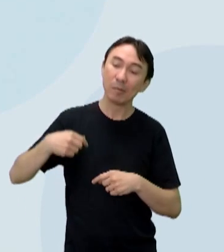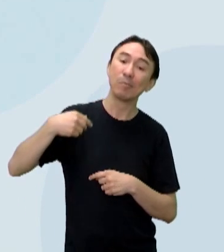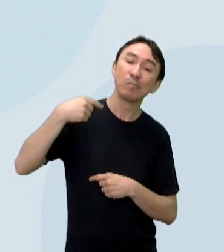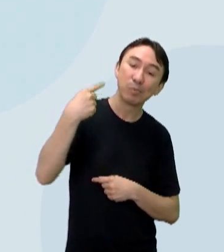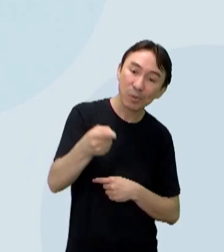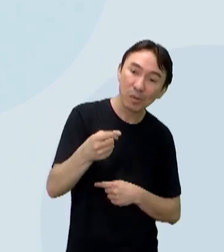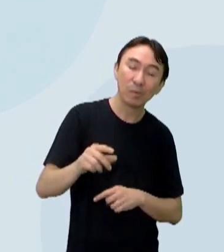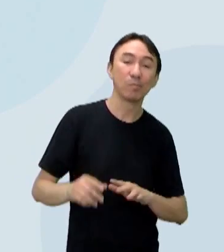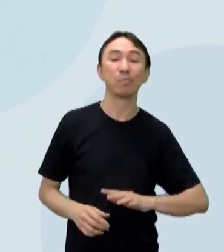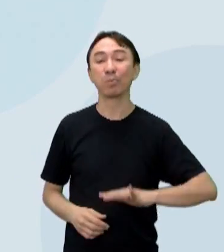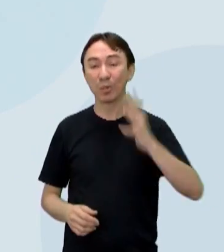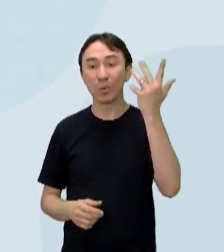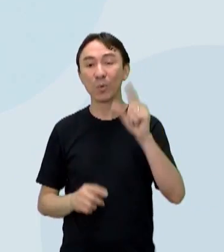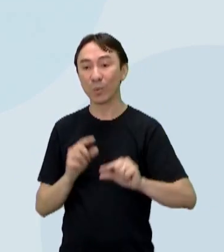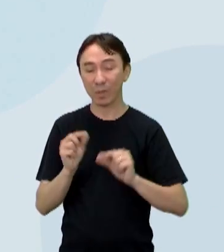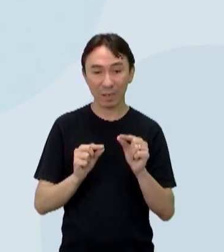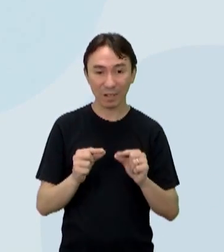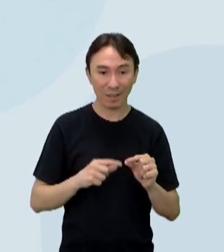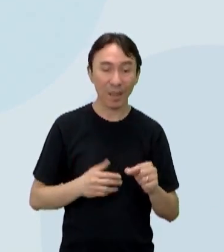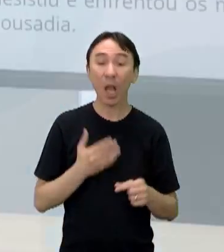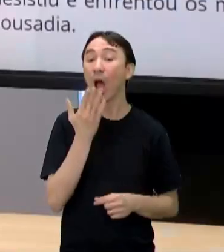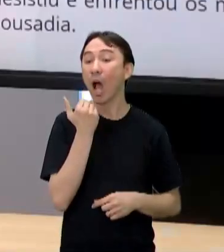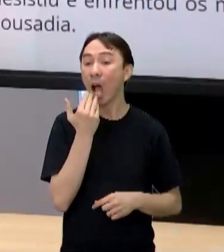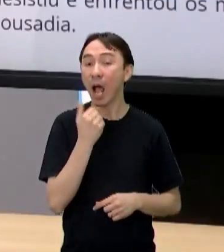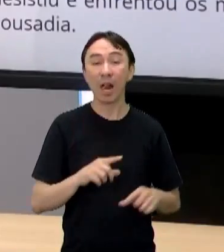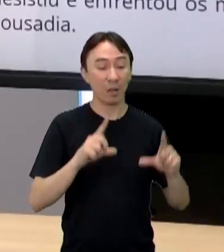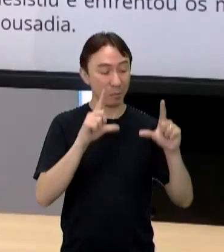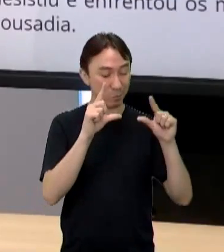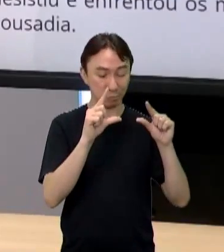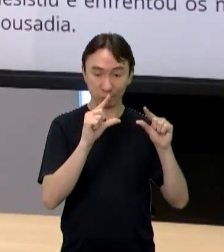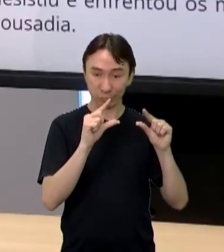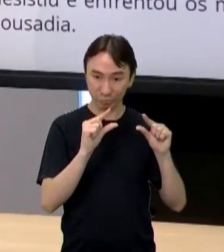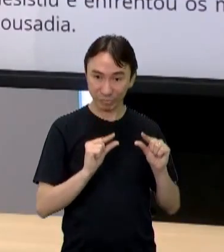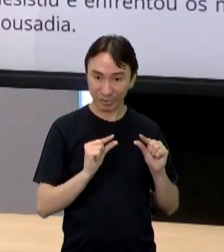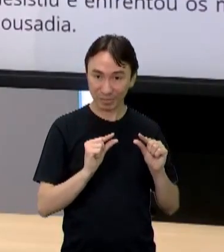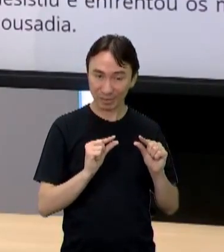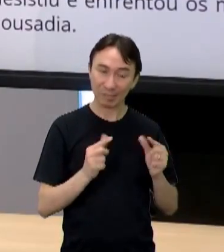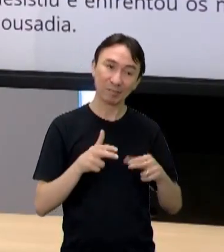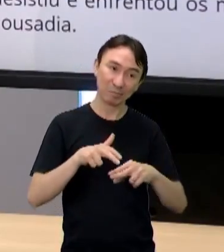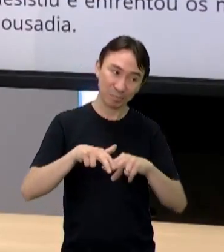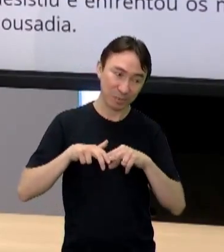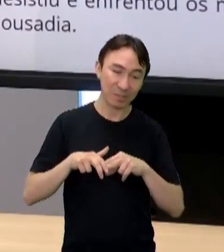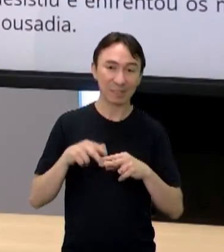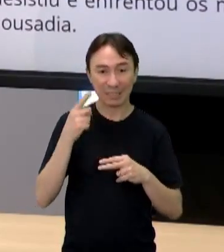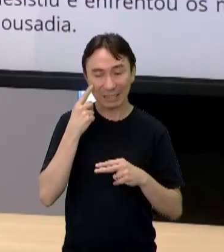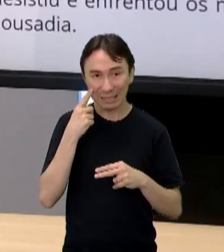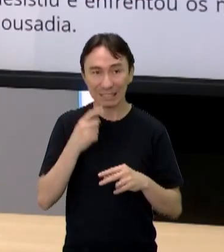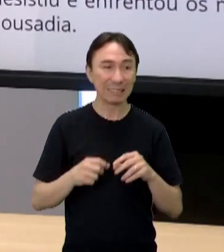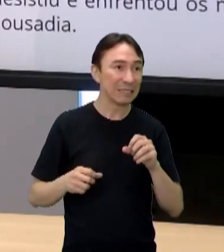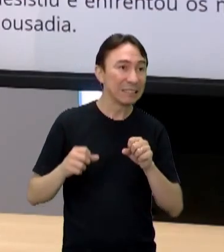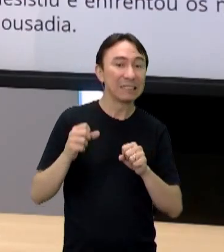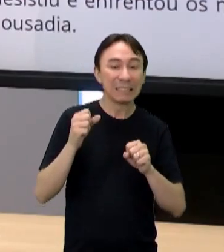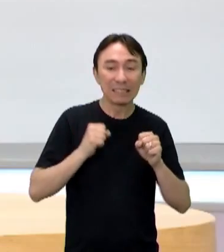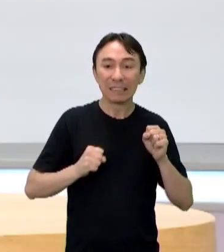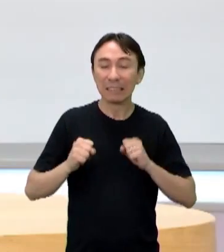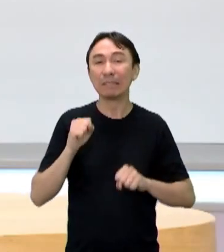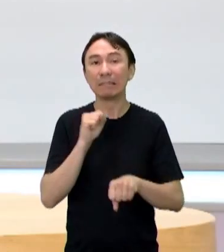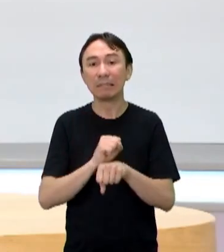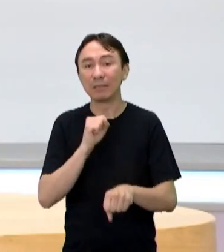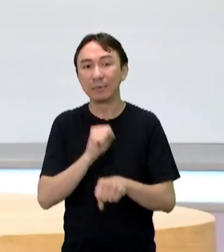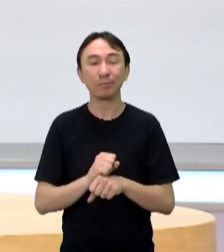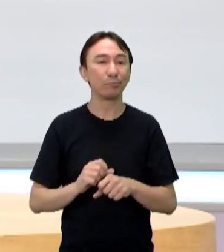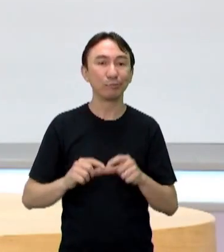Então, os mantimentos estavam se acabando, e, por isso, eles acabaram perdendo as esperanças. Então, aqui